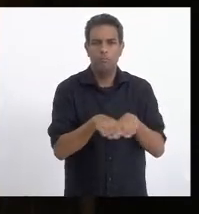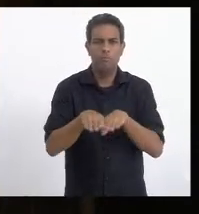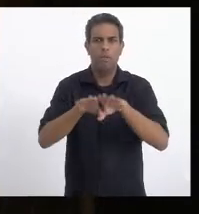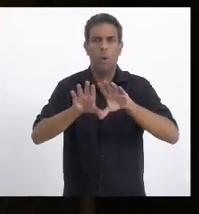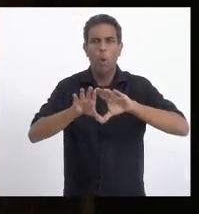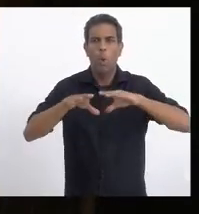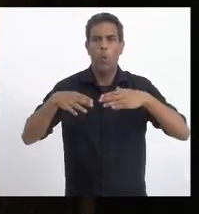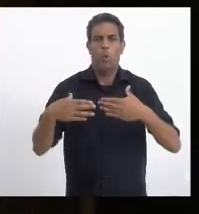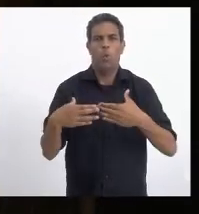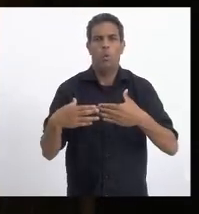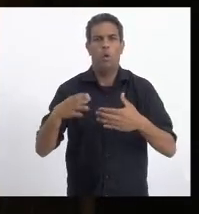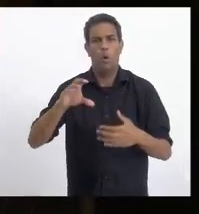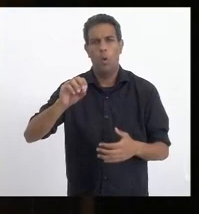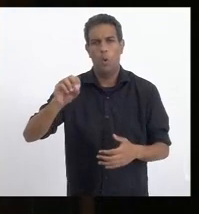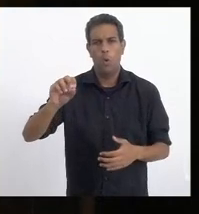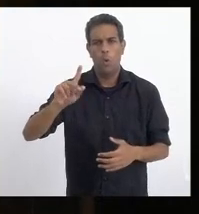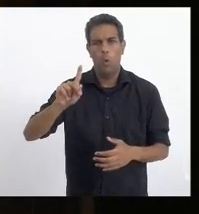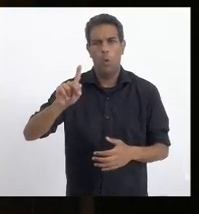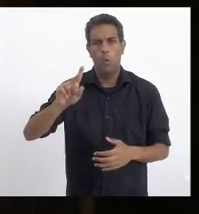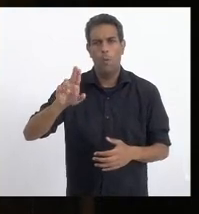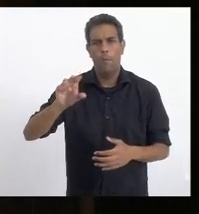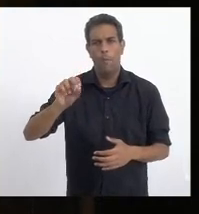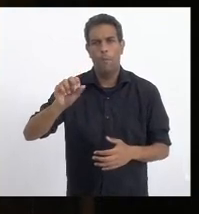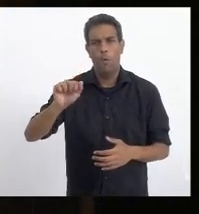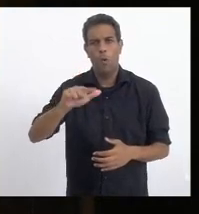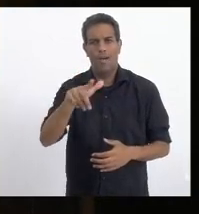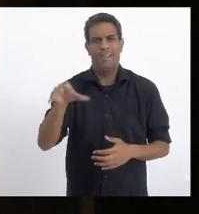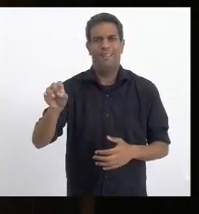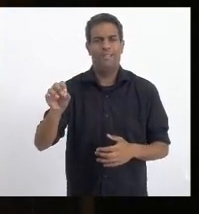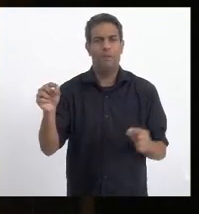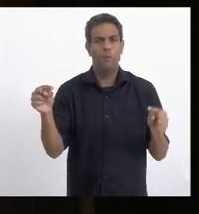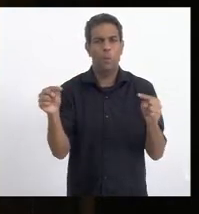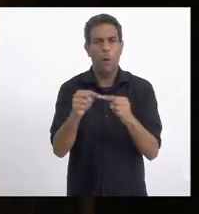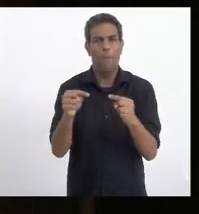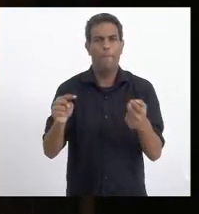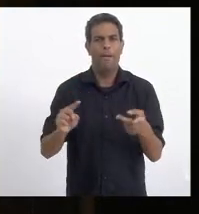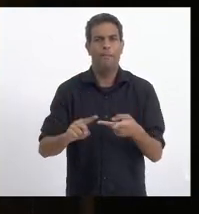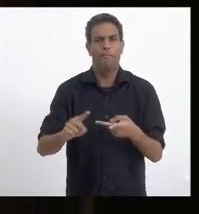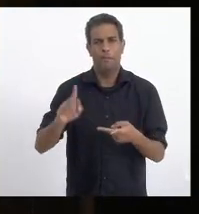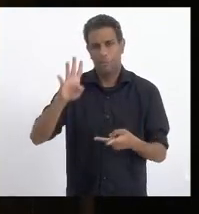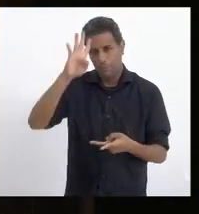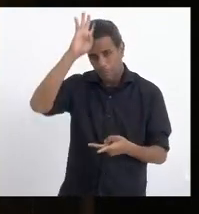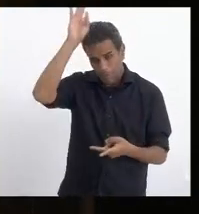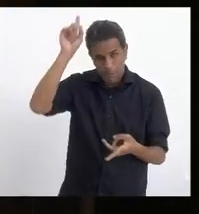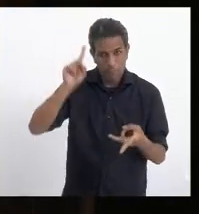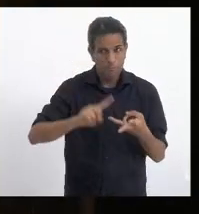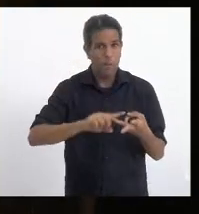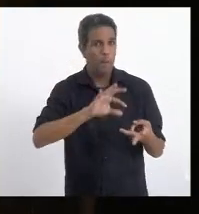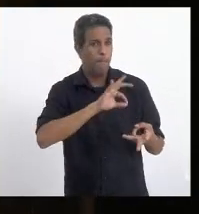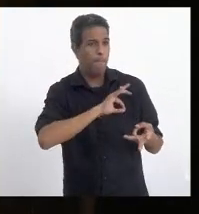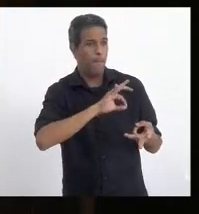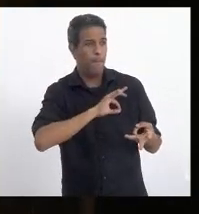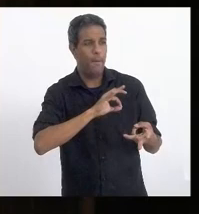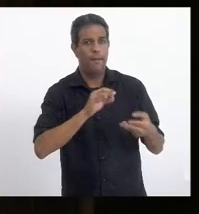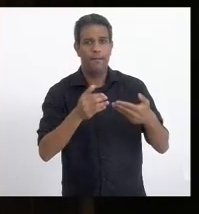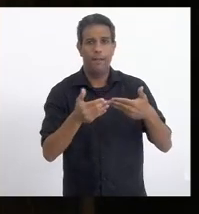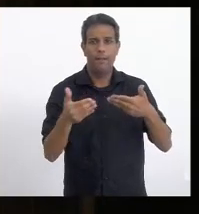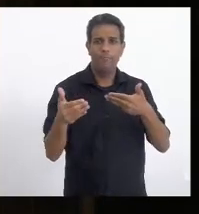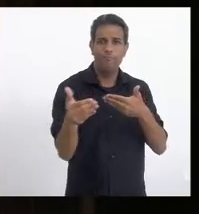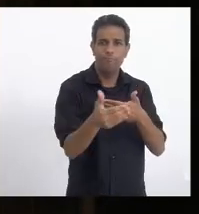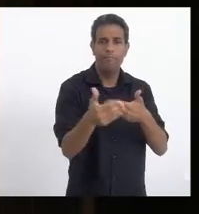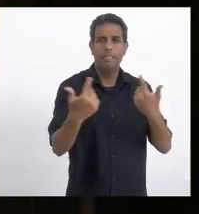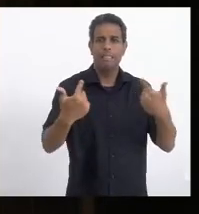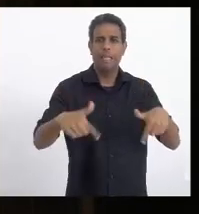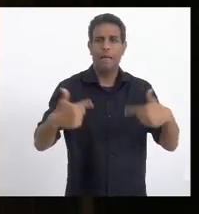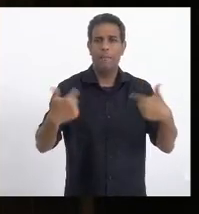a Corporação e nós temos que preservar o corpo como um bombeiro quando um policial militar ele tá na linha de combate